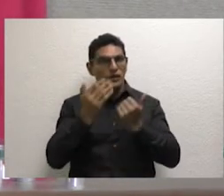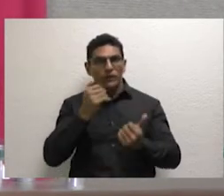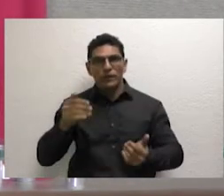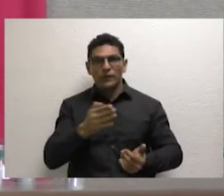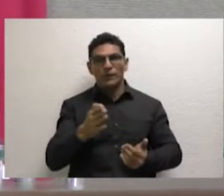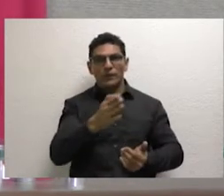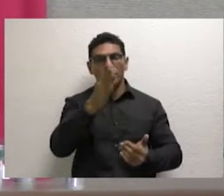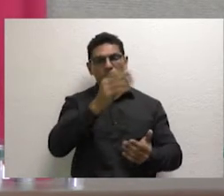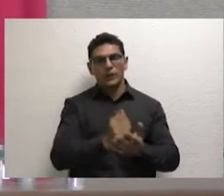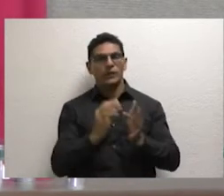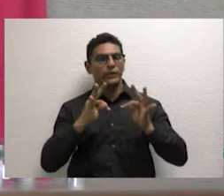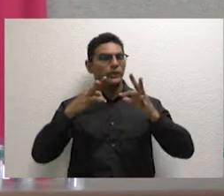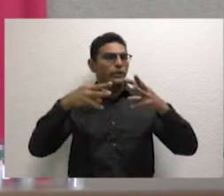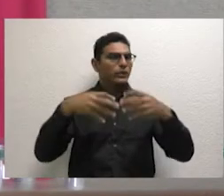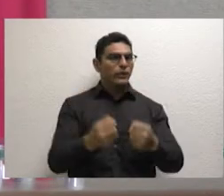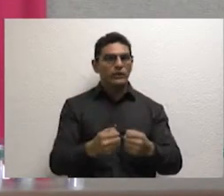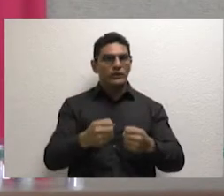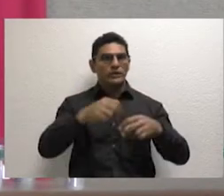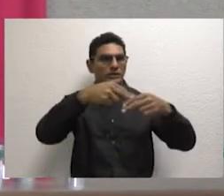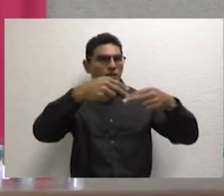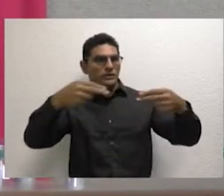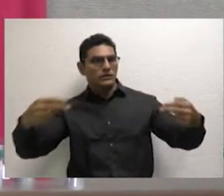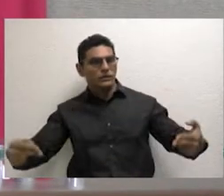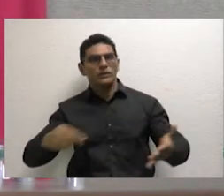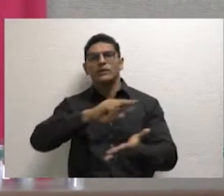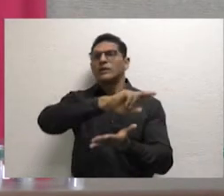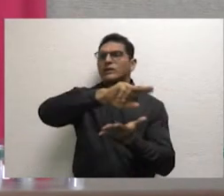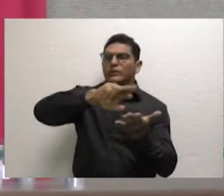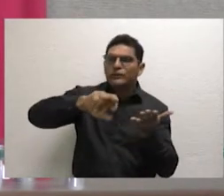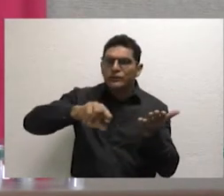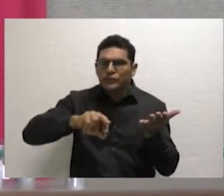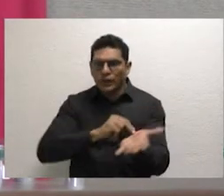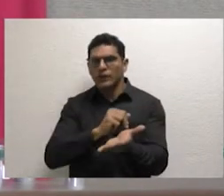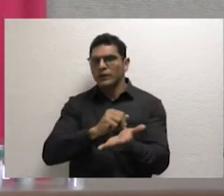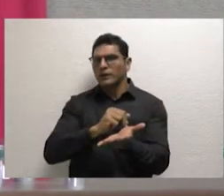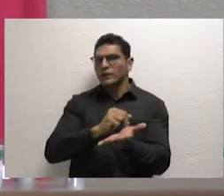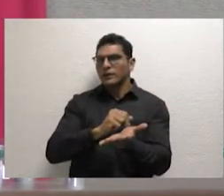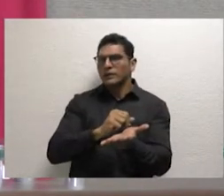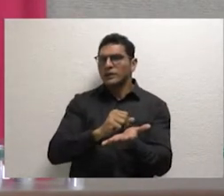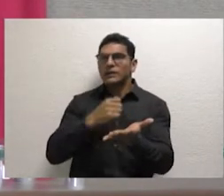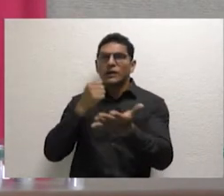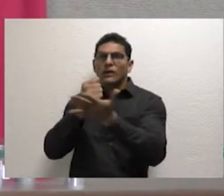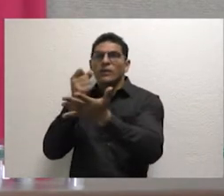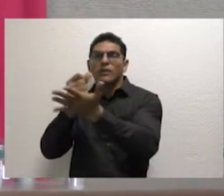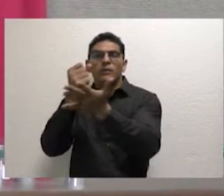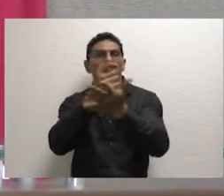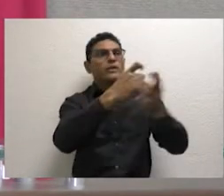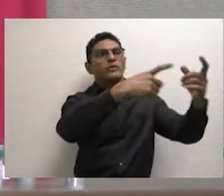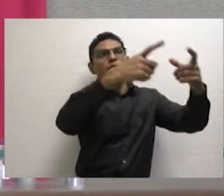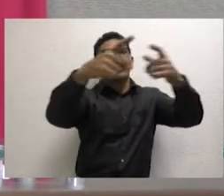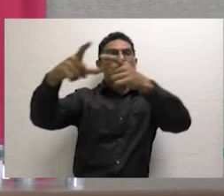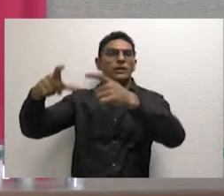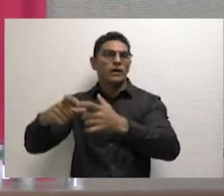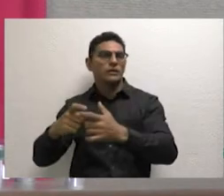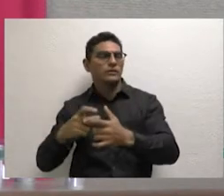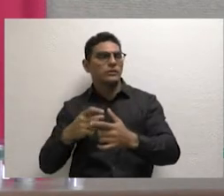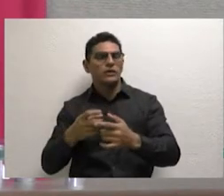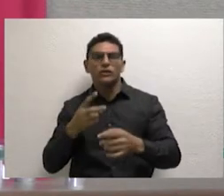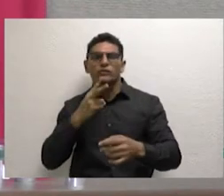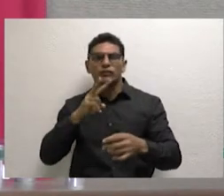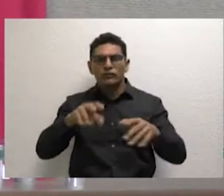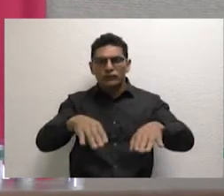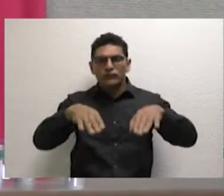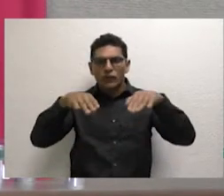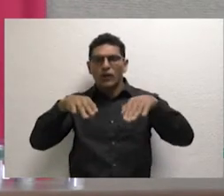todos os produtos, todos os ingredientes da caldeirada de Itambaqui são importados no nosso Estado. Então, quando a gente vem aqui na tribuna e fala